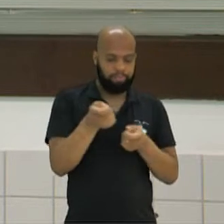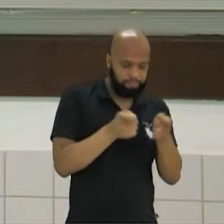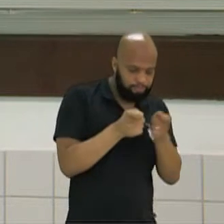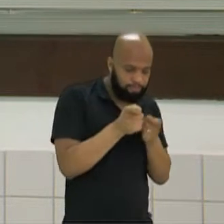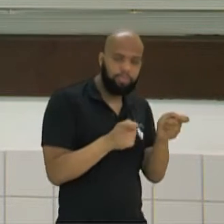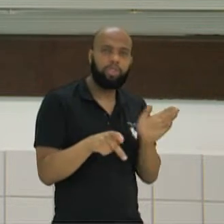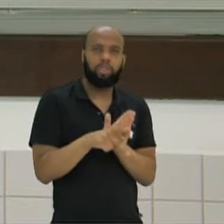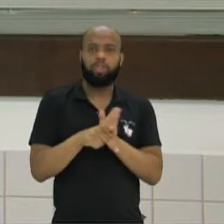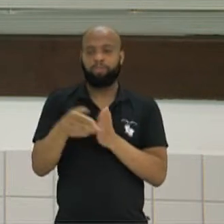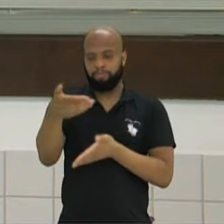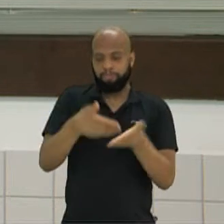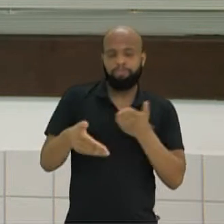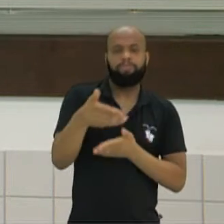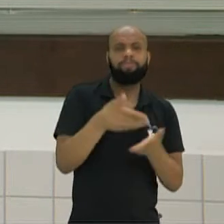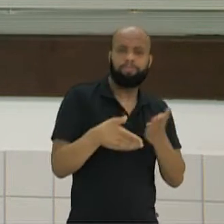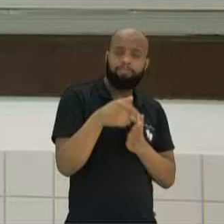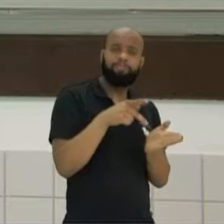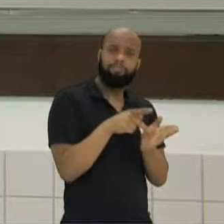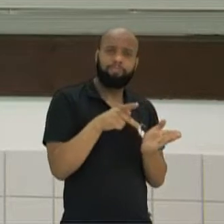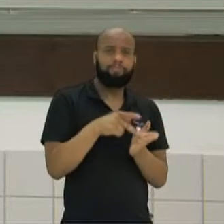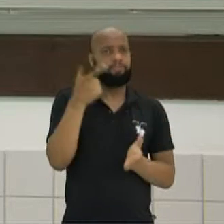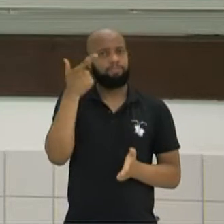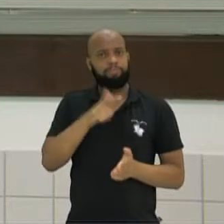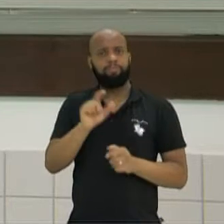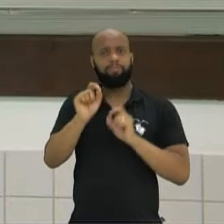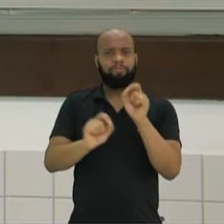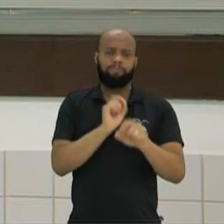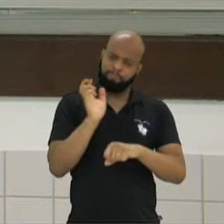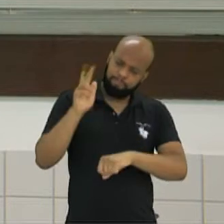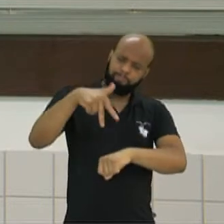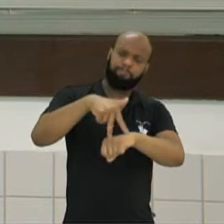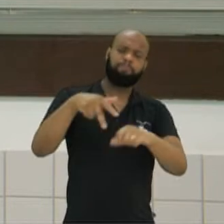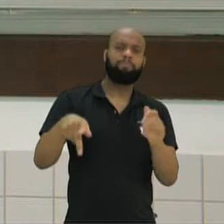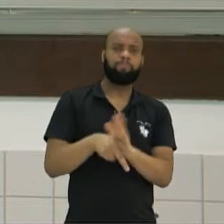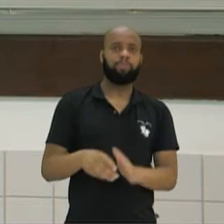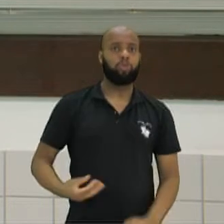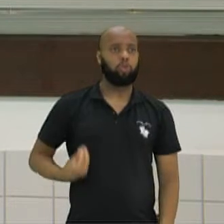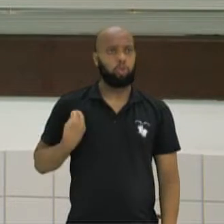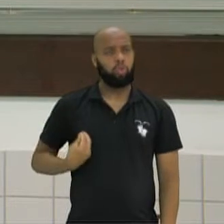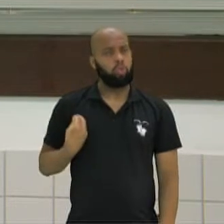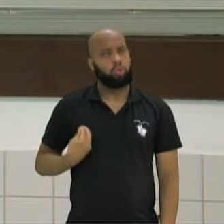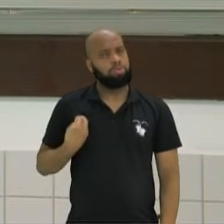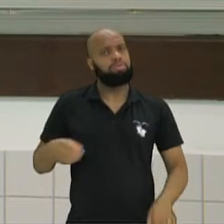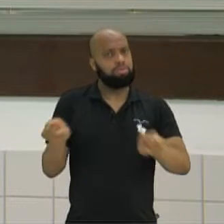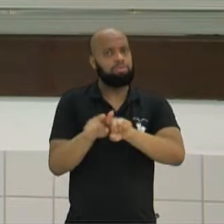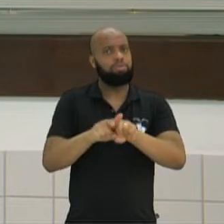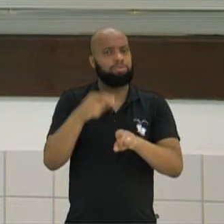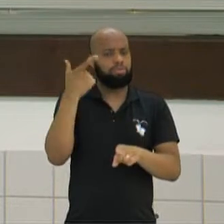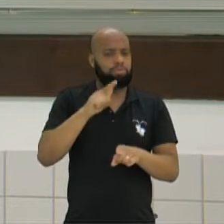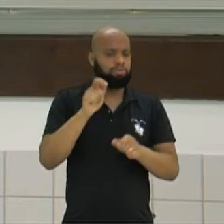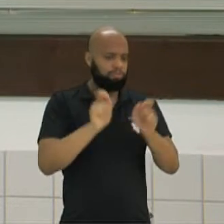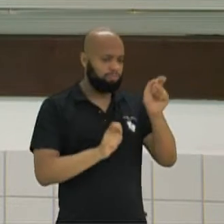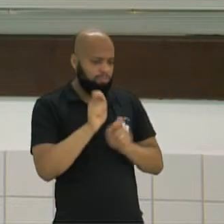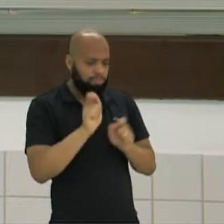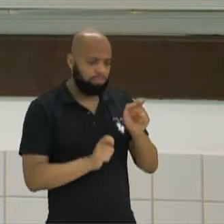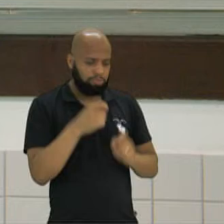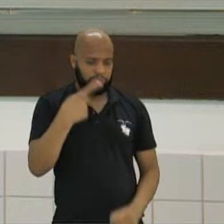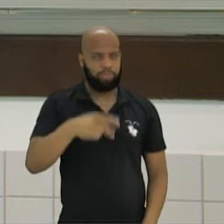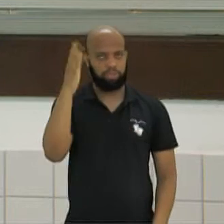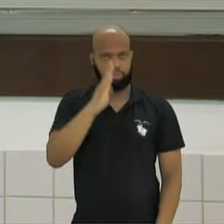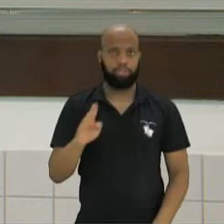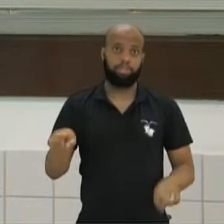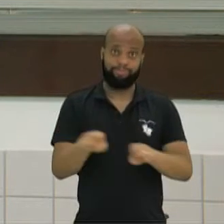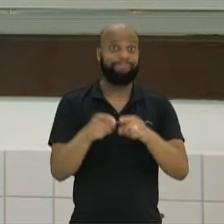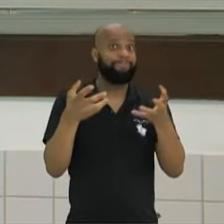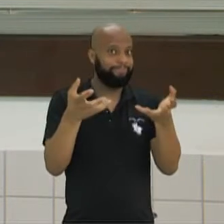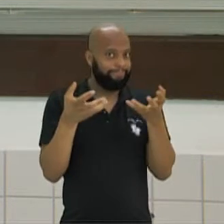dessas invasões, para negociar, para consolidar a presença, enfim, para administrar a presença deles aqui no Brasil.